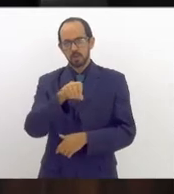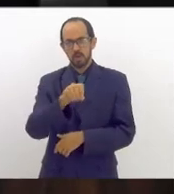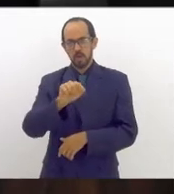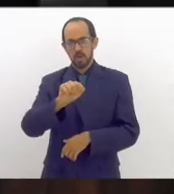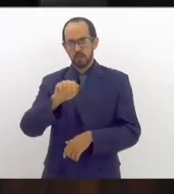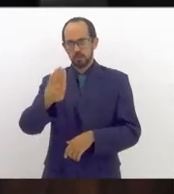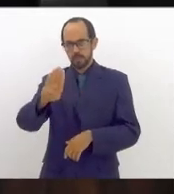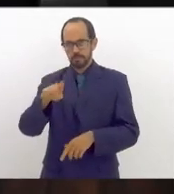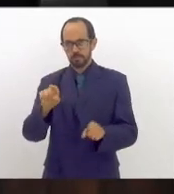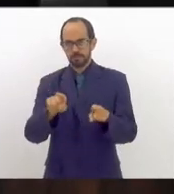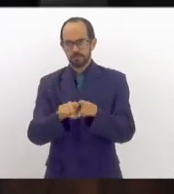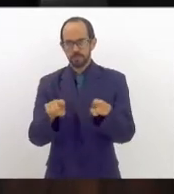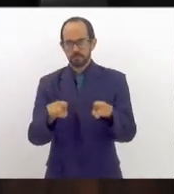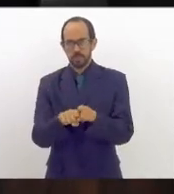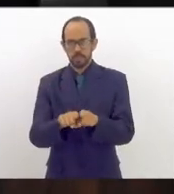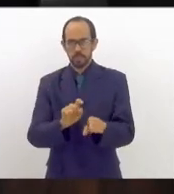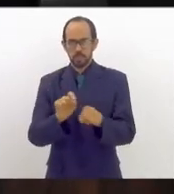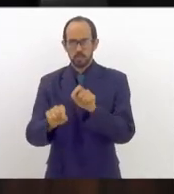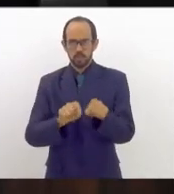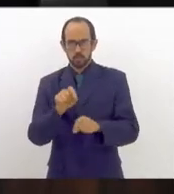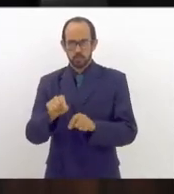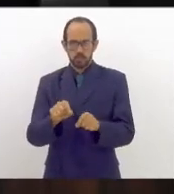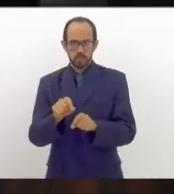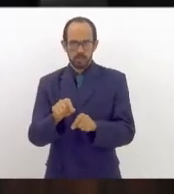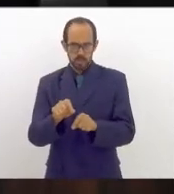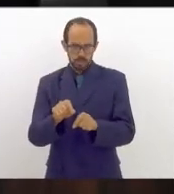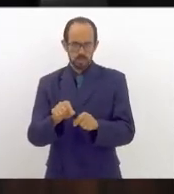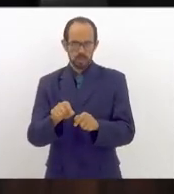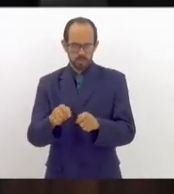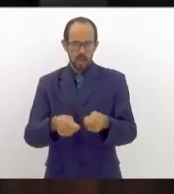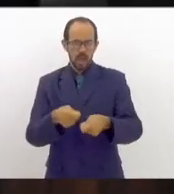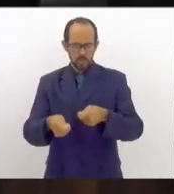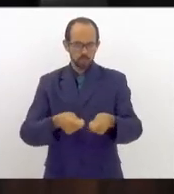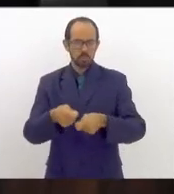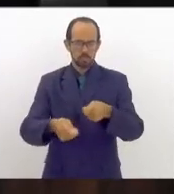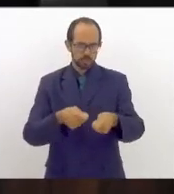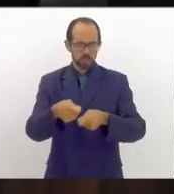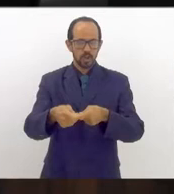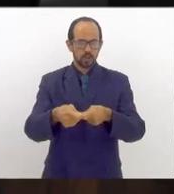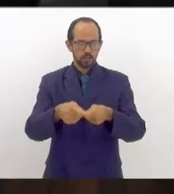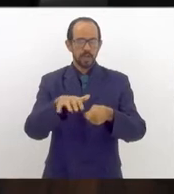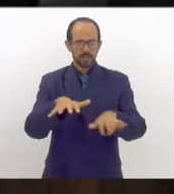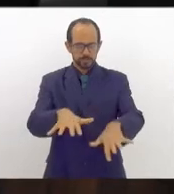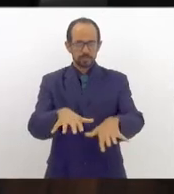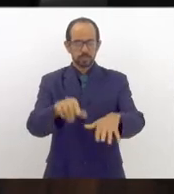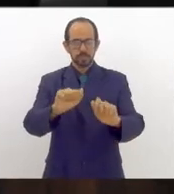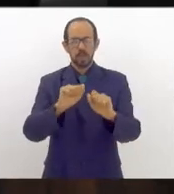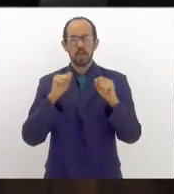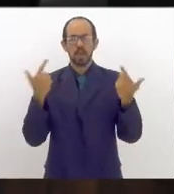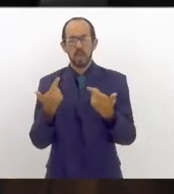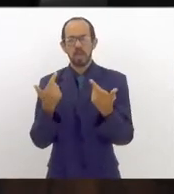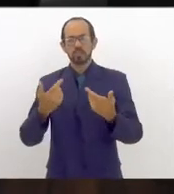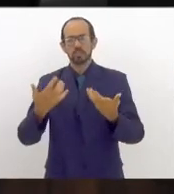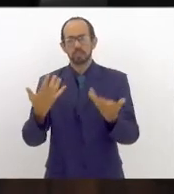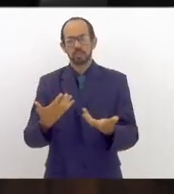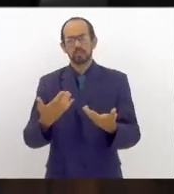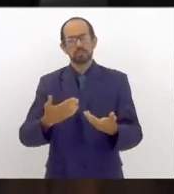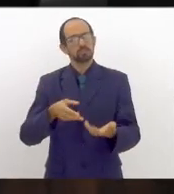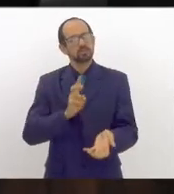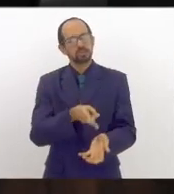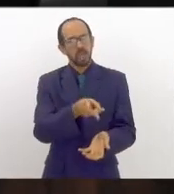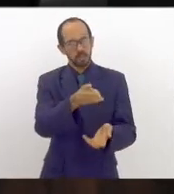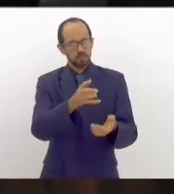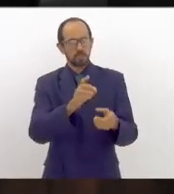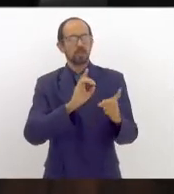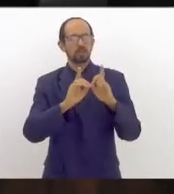magistrado pelo Machado de uma forma geral é que a led tem buscado contar com sua participação dos principais debates